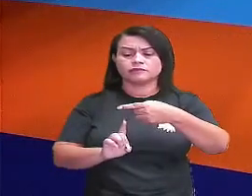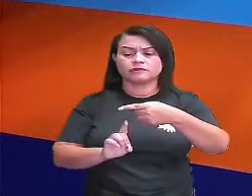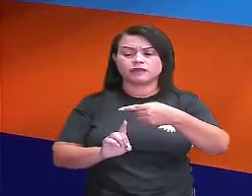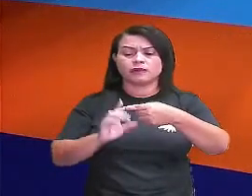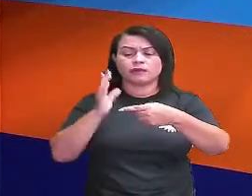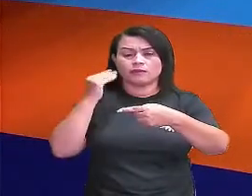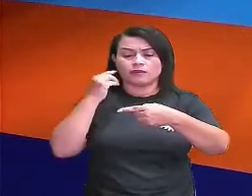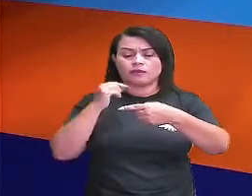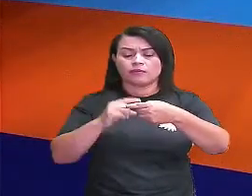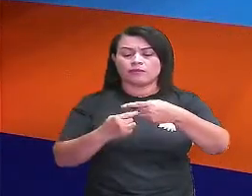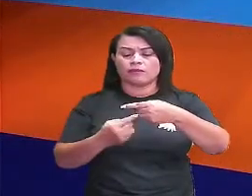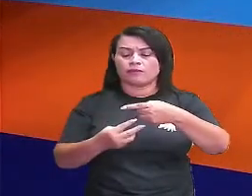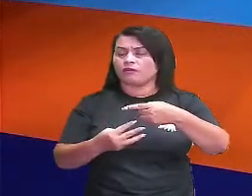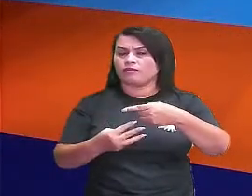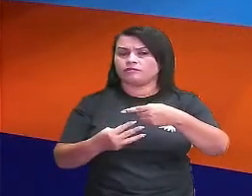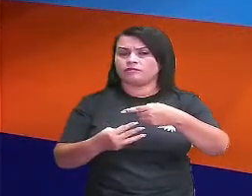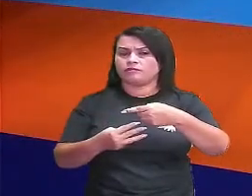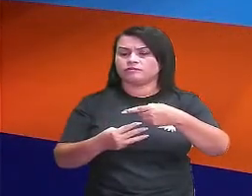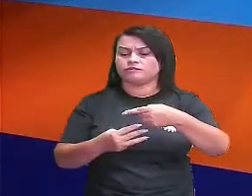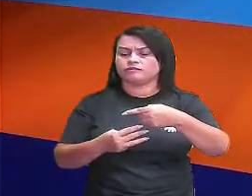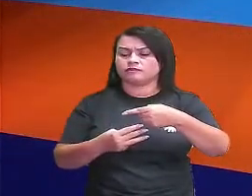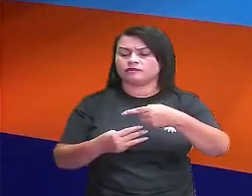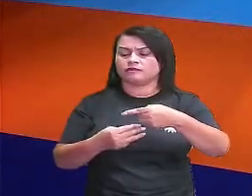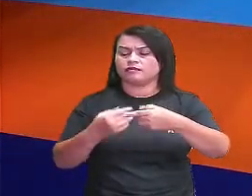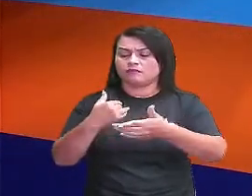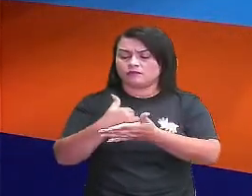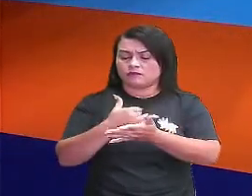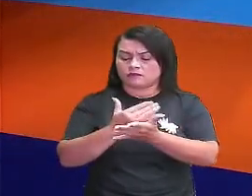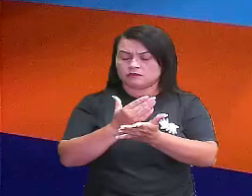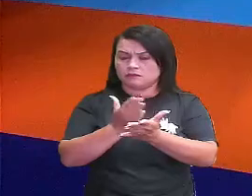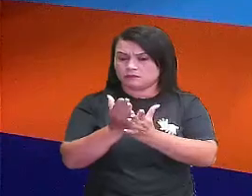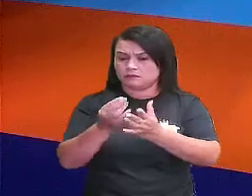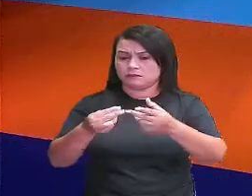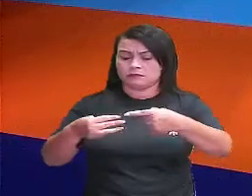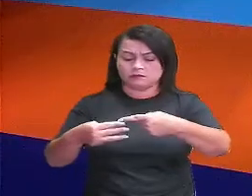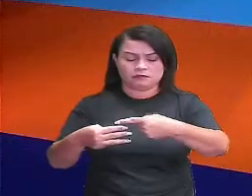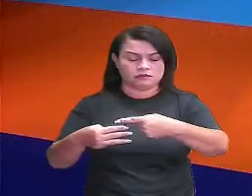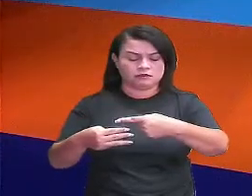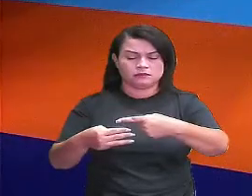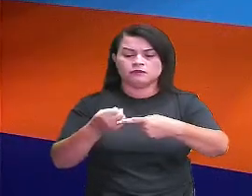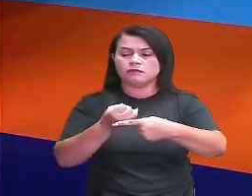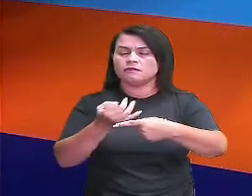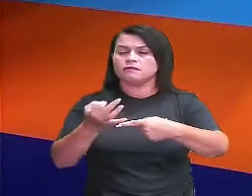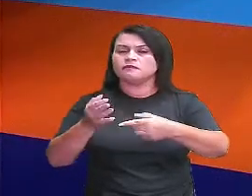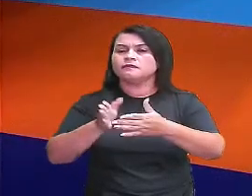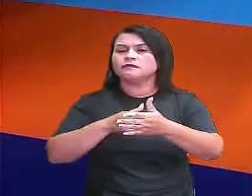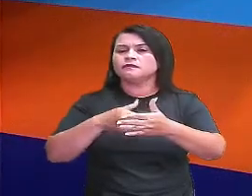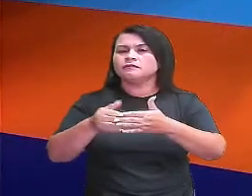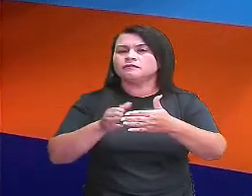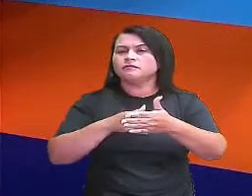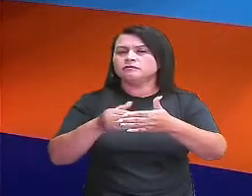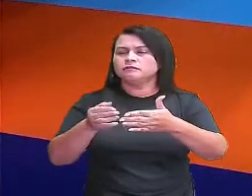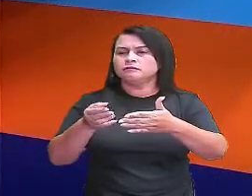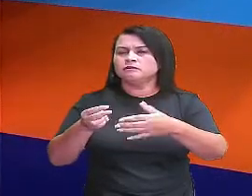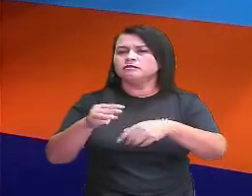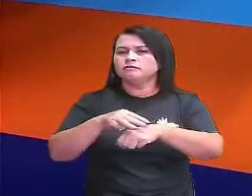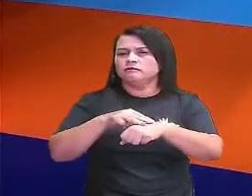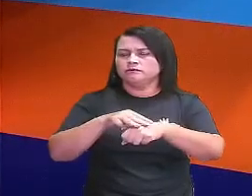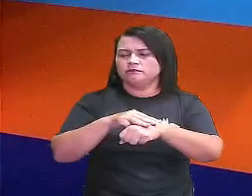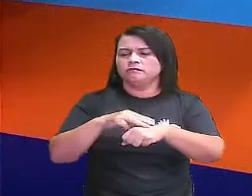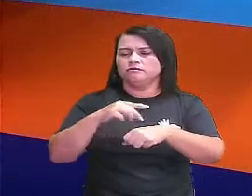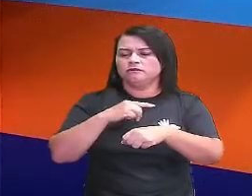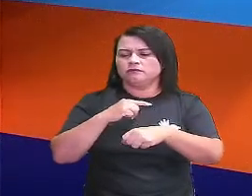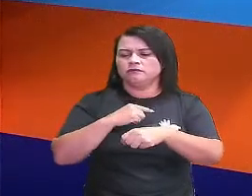tracinho e já coloco lá embaixo, número 3, porque ela foi dividida em 3. E quantas partes estão pintadas de marrom? Tenho 2